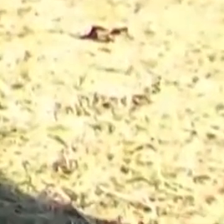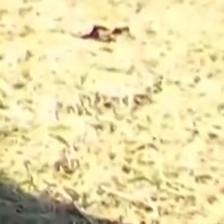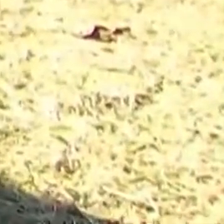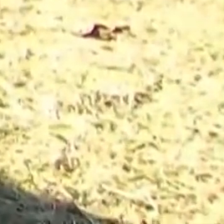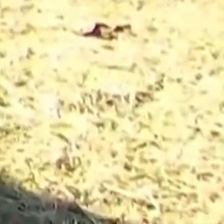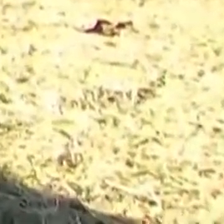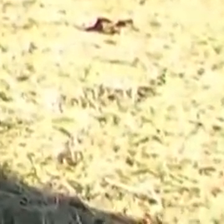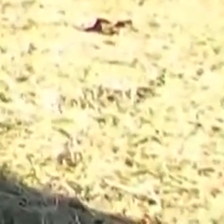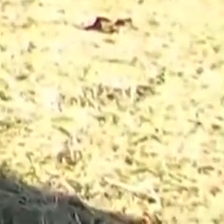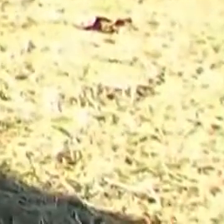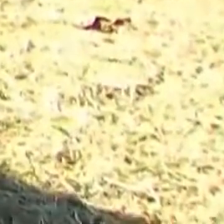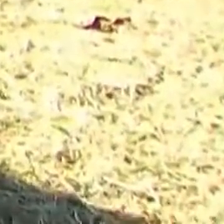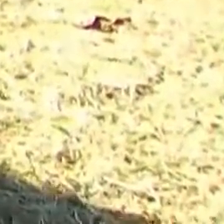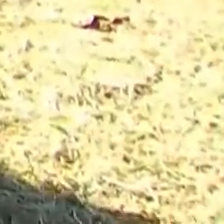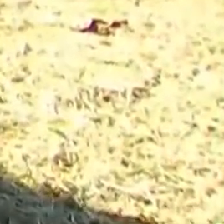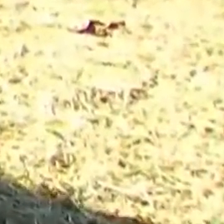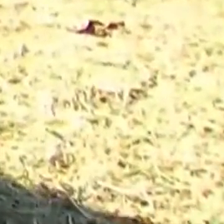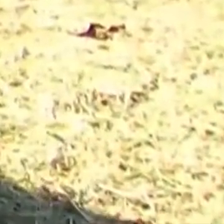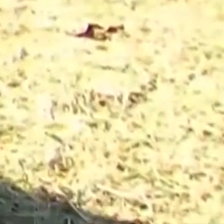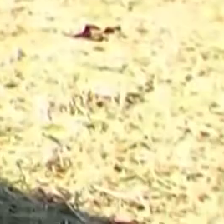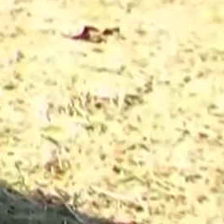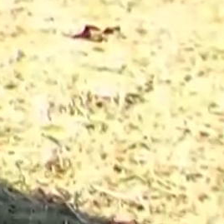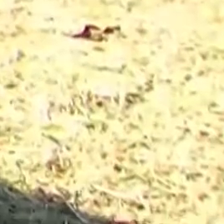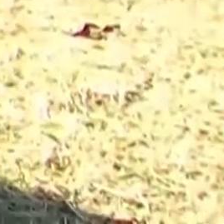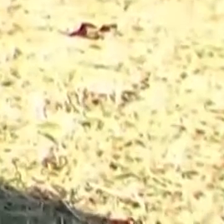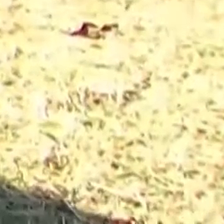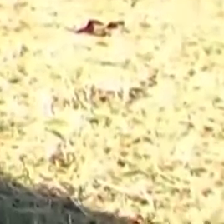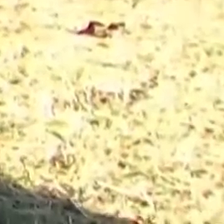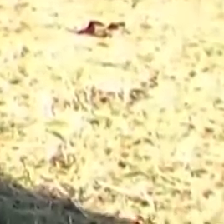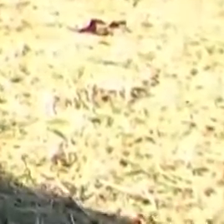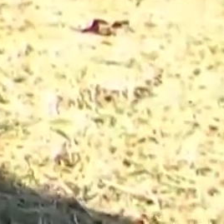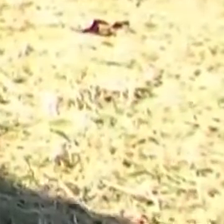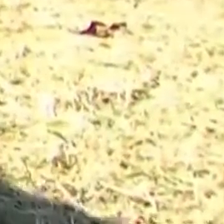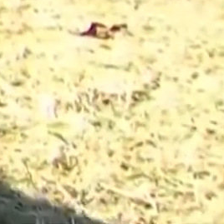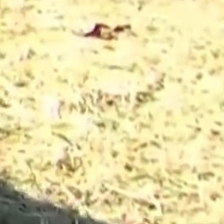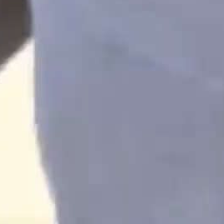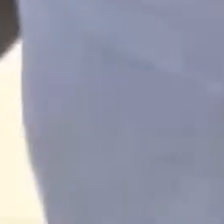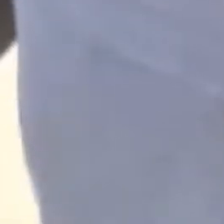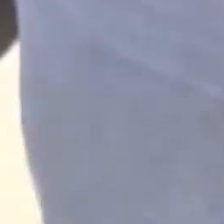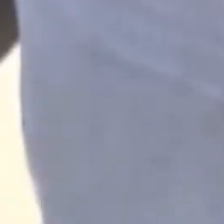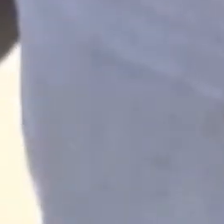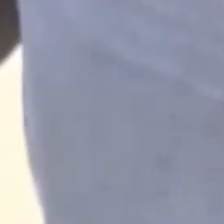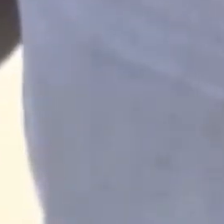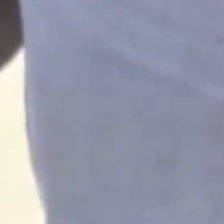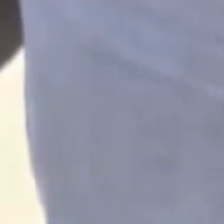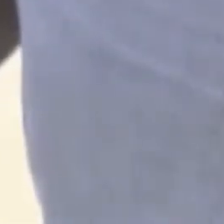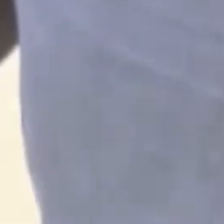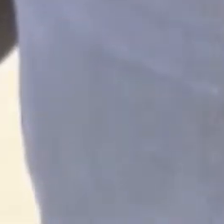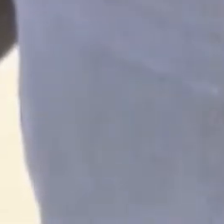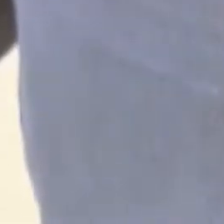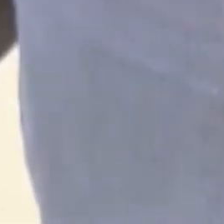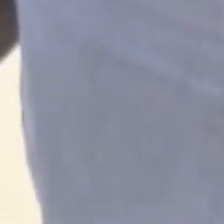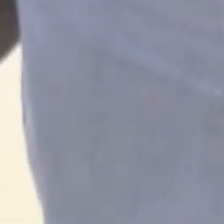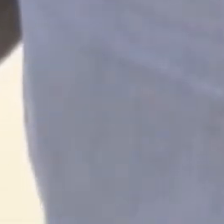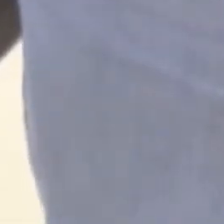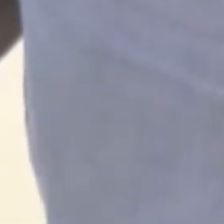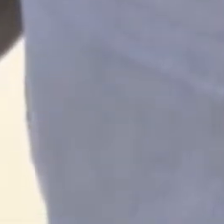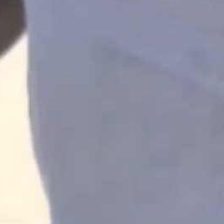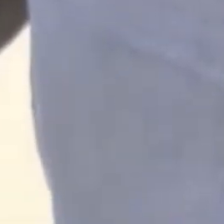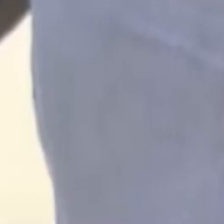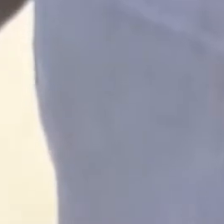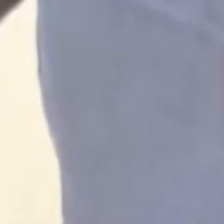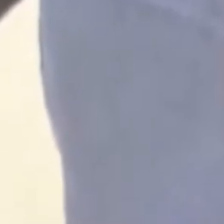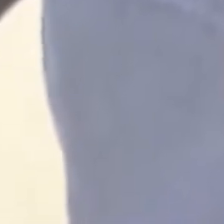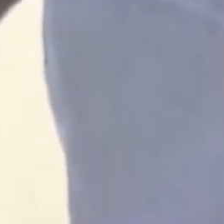fotossíntese. Ela simplesmente se aproveita de tudo e vai crescendo e enfraquece a outra planta, né? E para quem só tinha visto nas